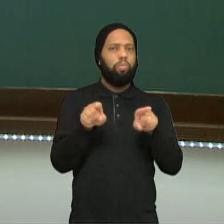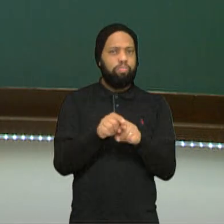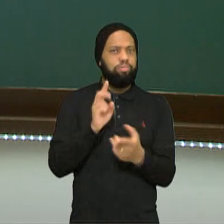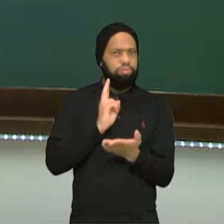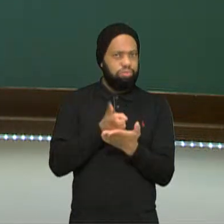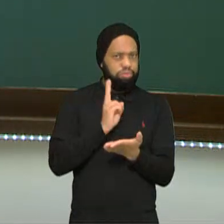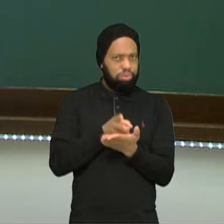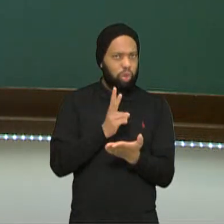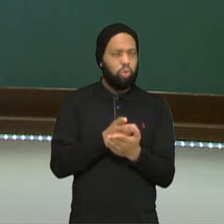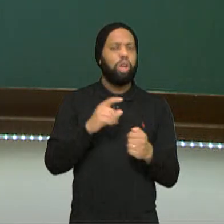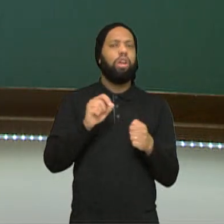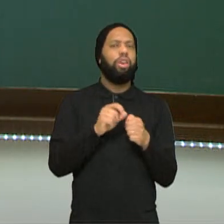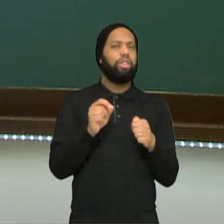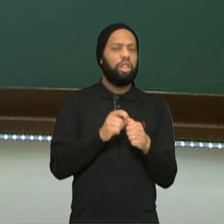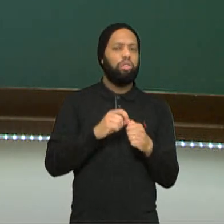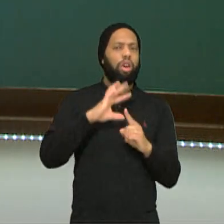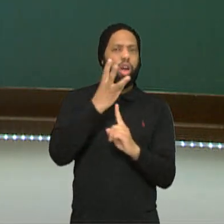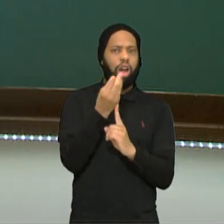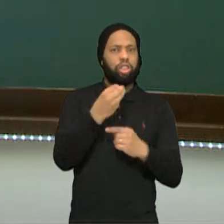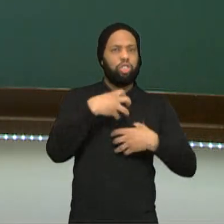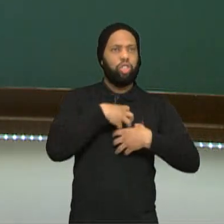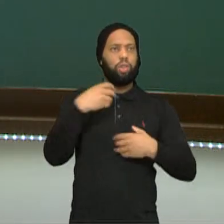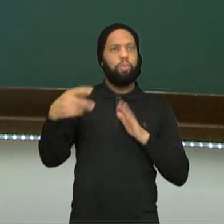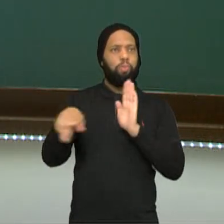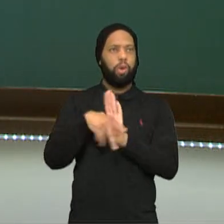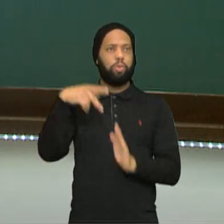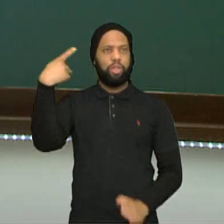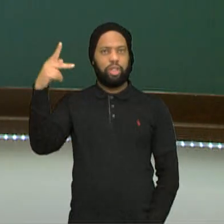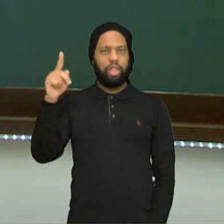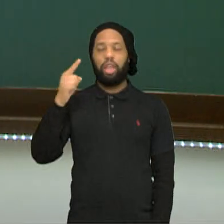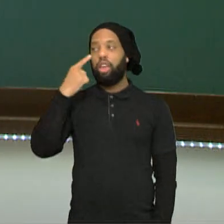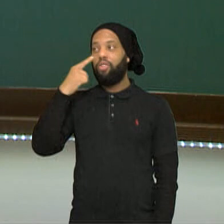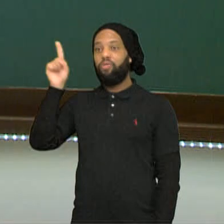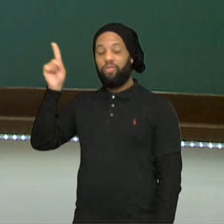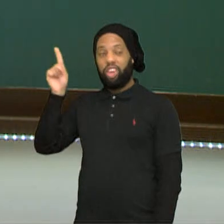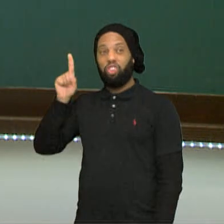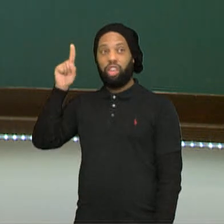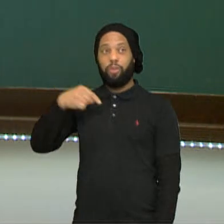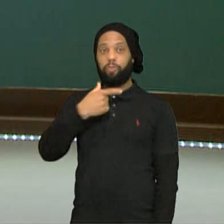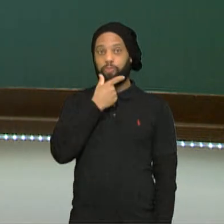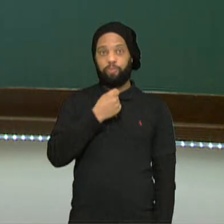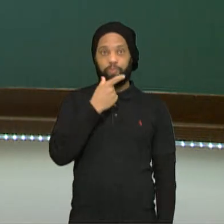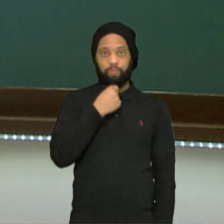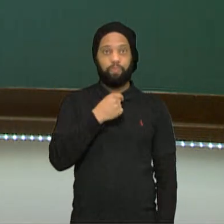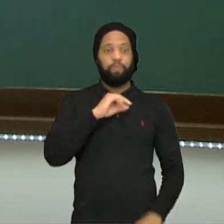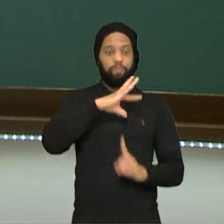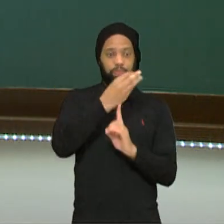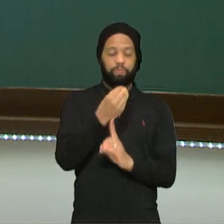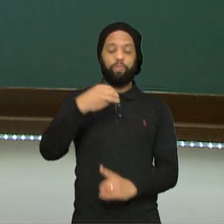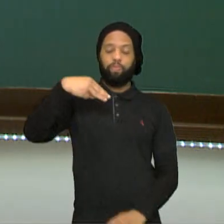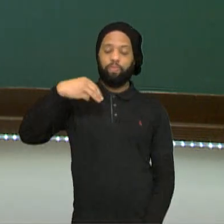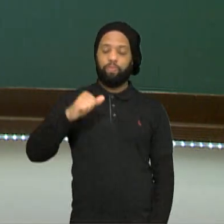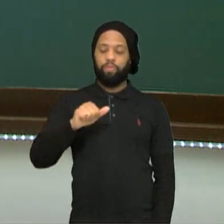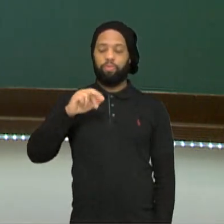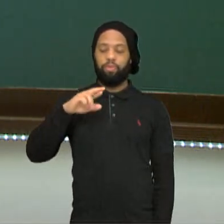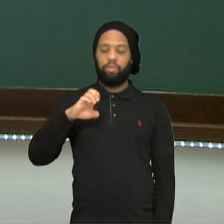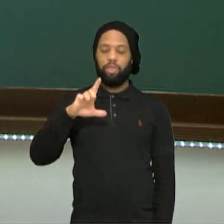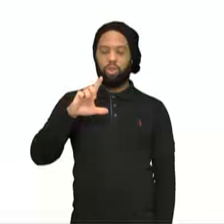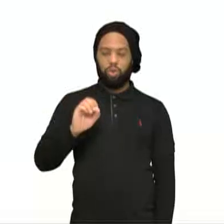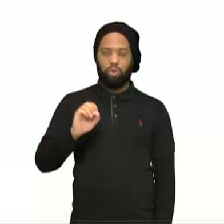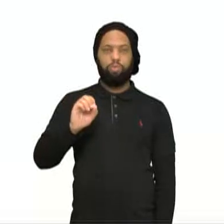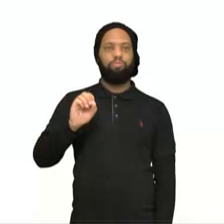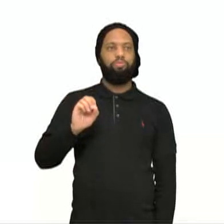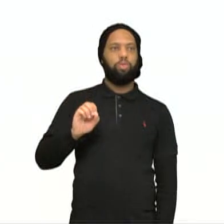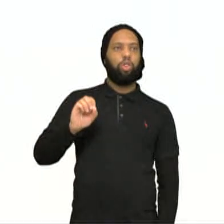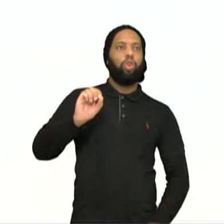modo singular, né? Então, até um exemplo aqui da obra, né, do Marcelo Diamante, representando o grafismo utilizado